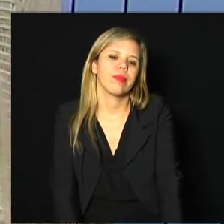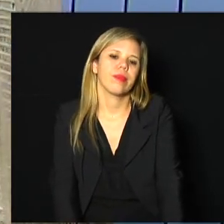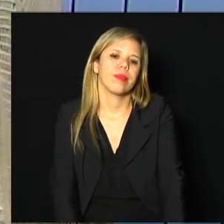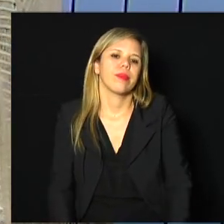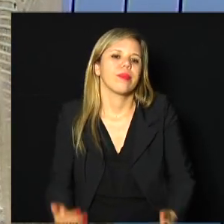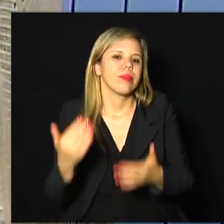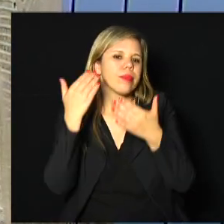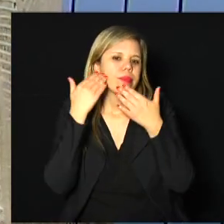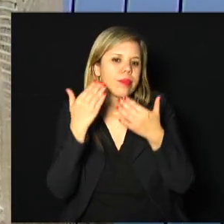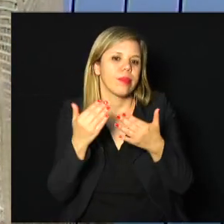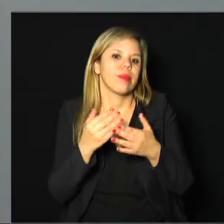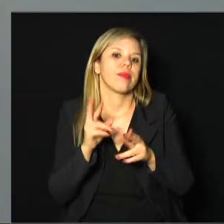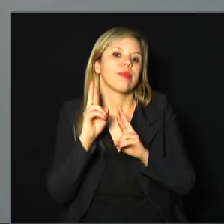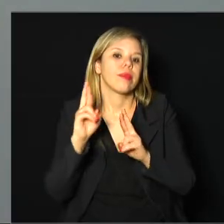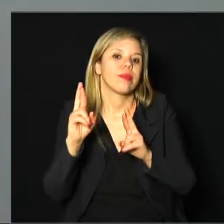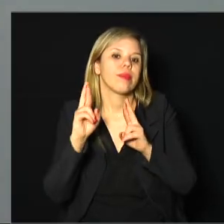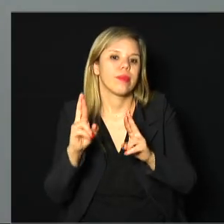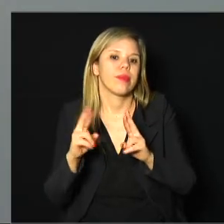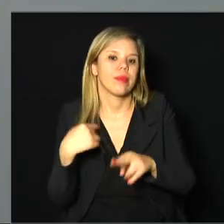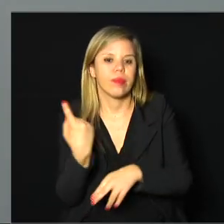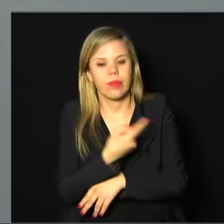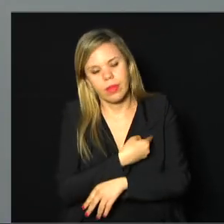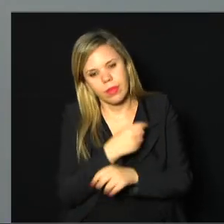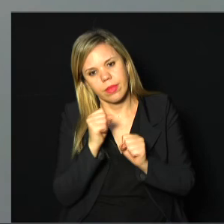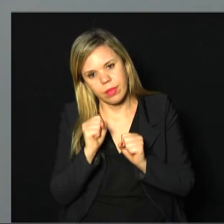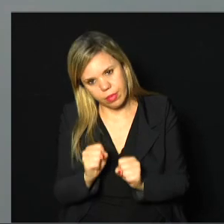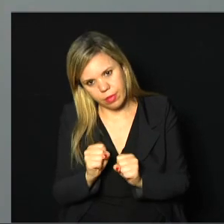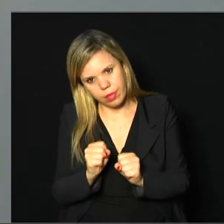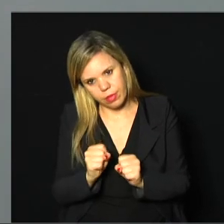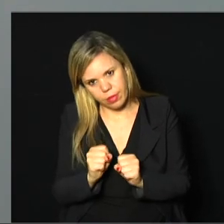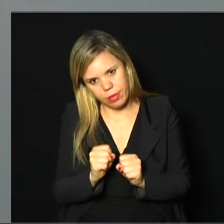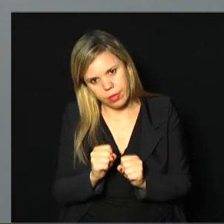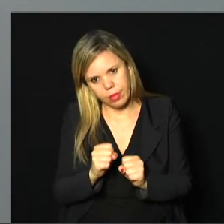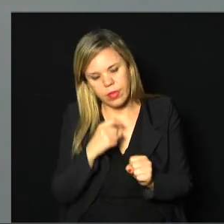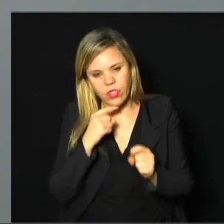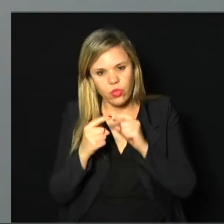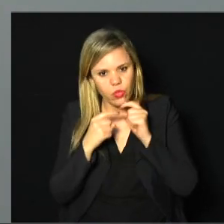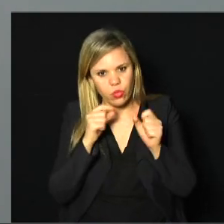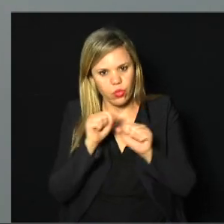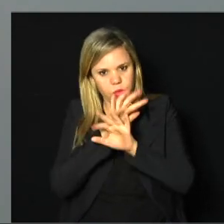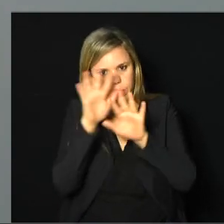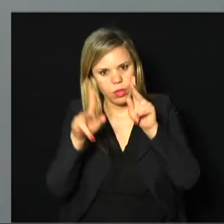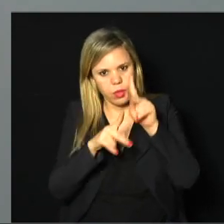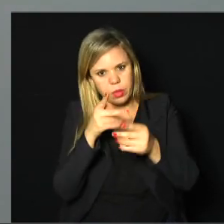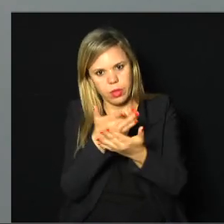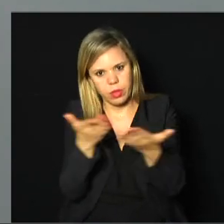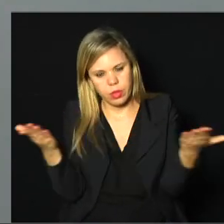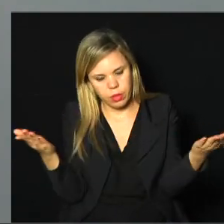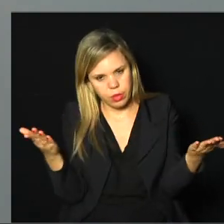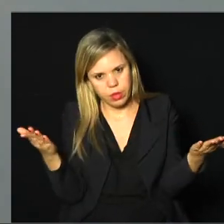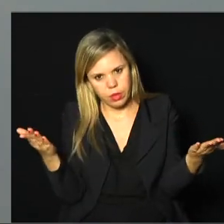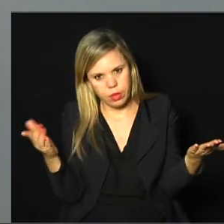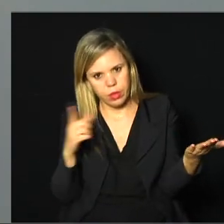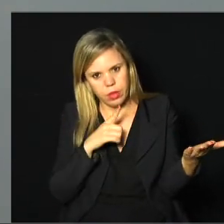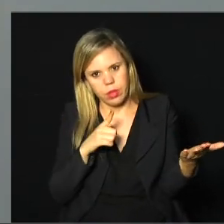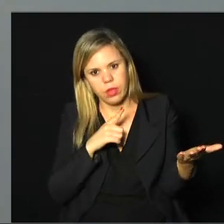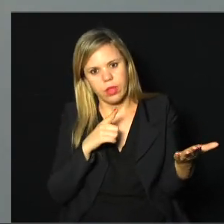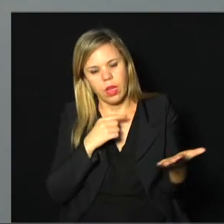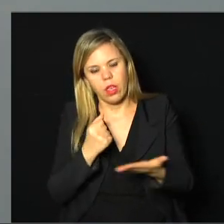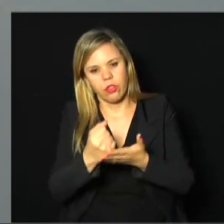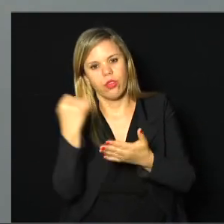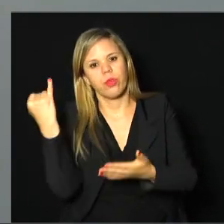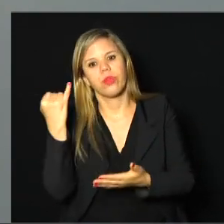Imagina, eu que agradeço e espero que a gente possa ter tirado um pouco das dúvidas, né, e ter